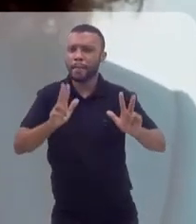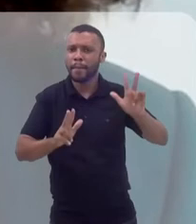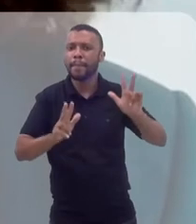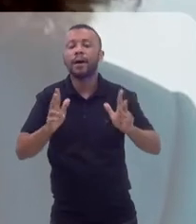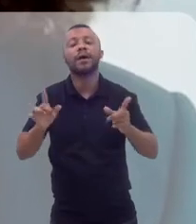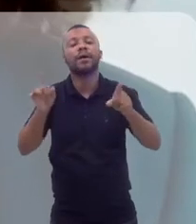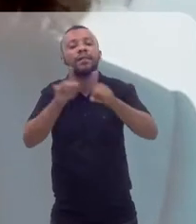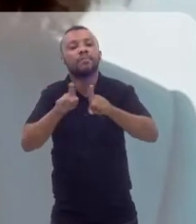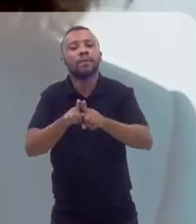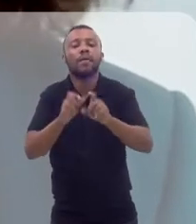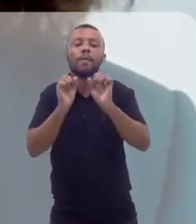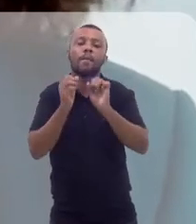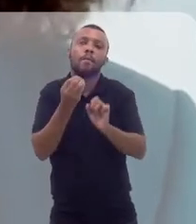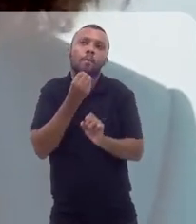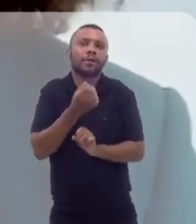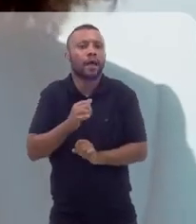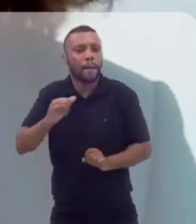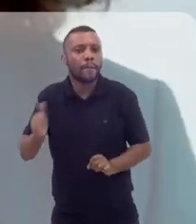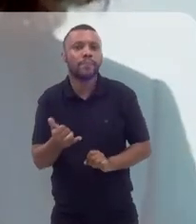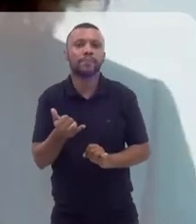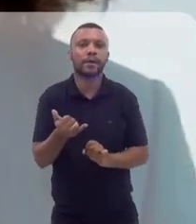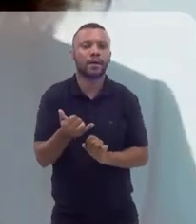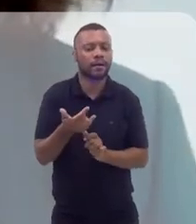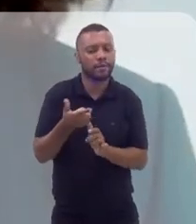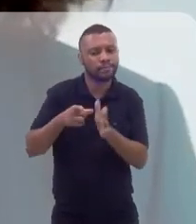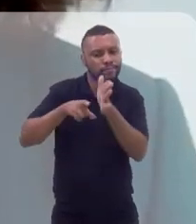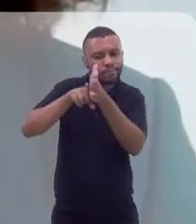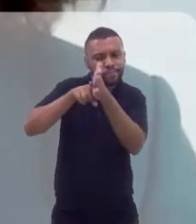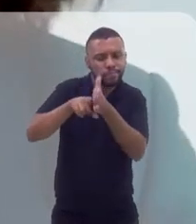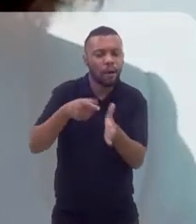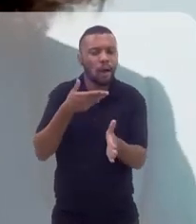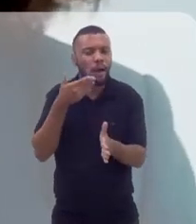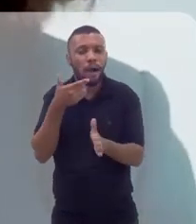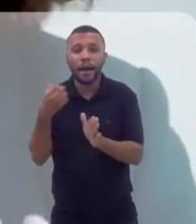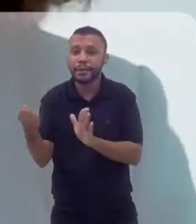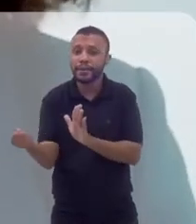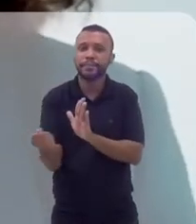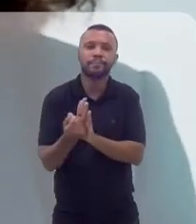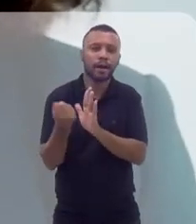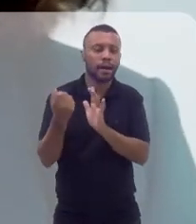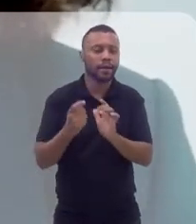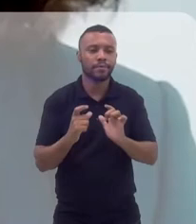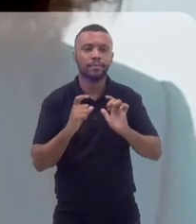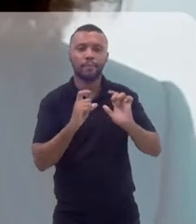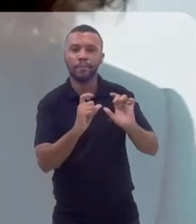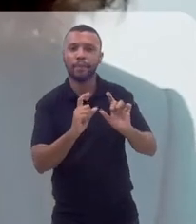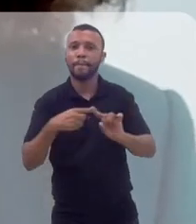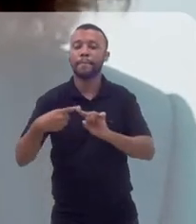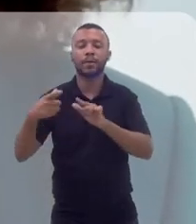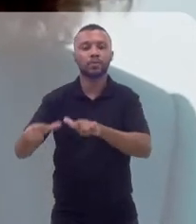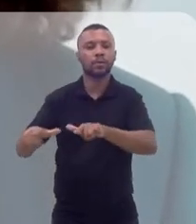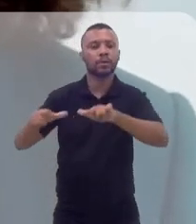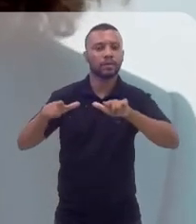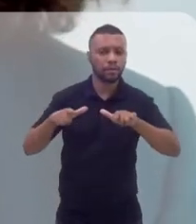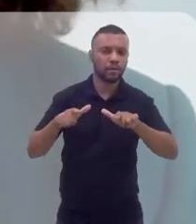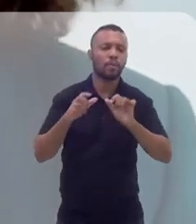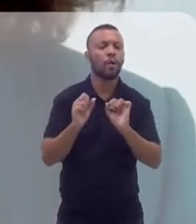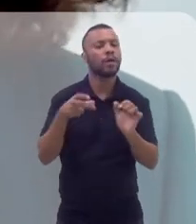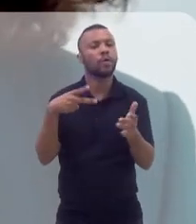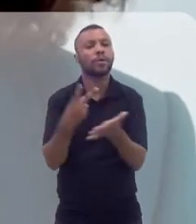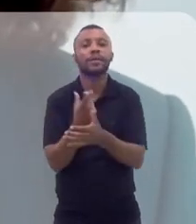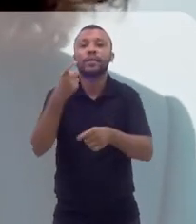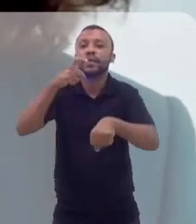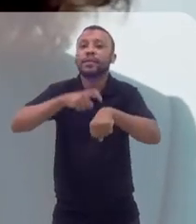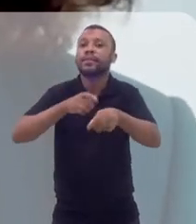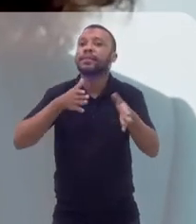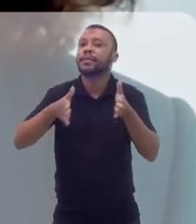de samba poderiam também se aproveitar, né? Quer dizer, trabalhar melhor essa questão das marcas e do licenciamento que pode